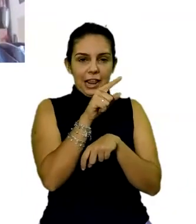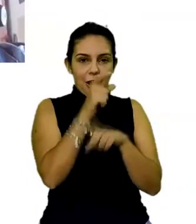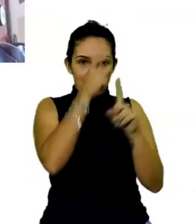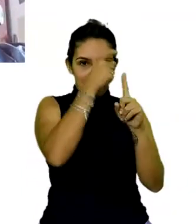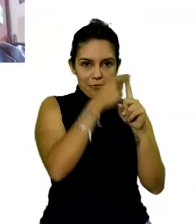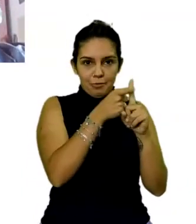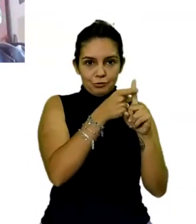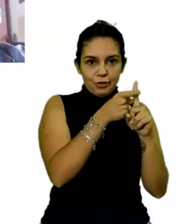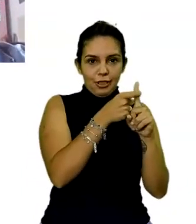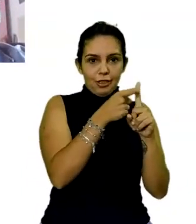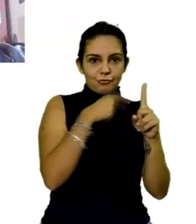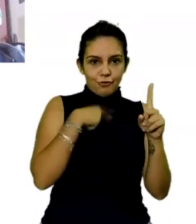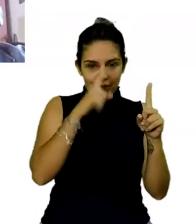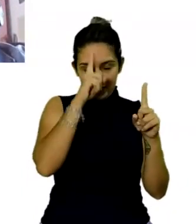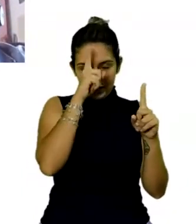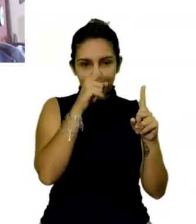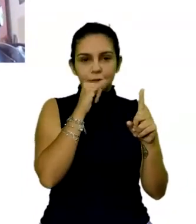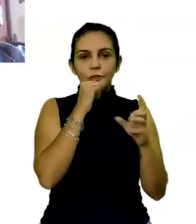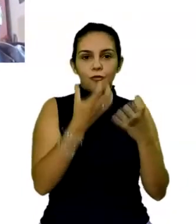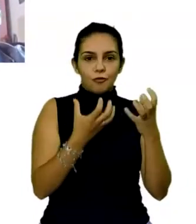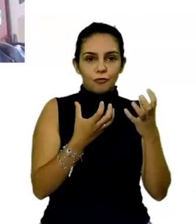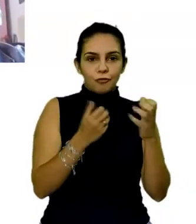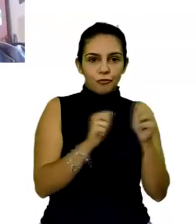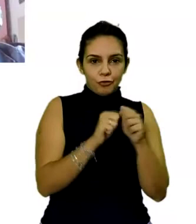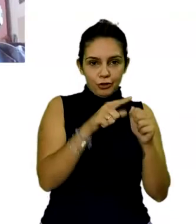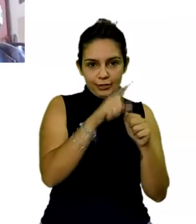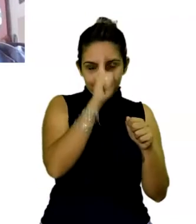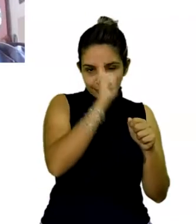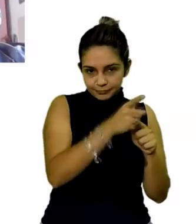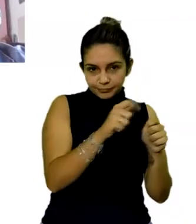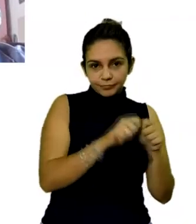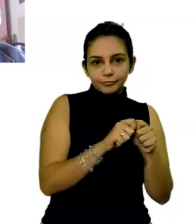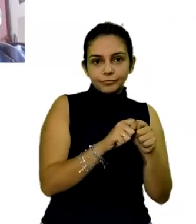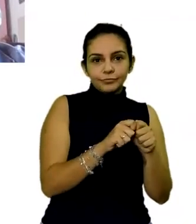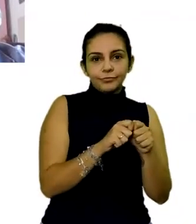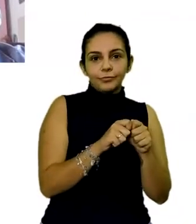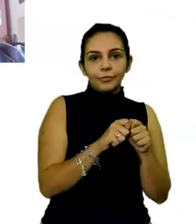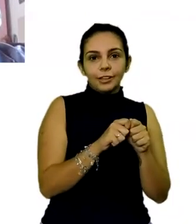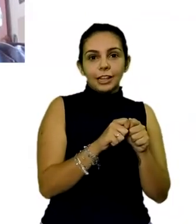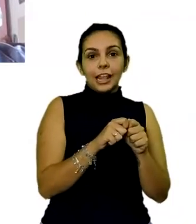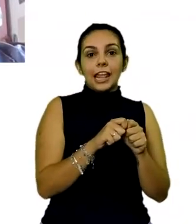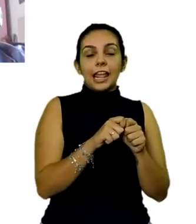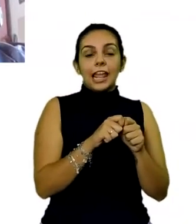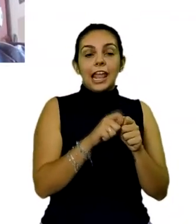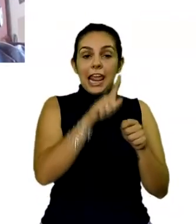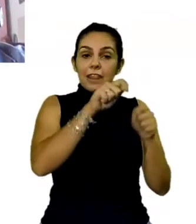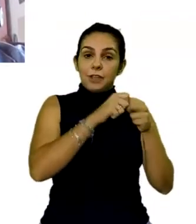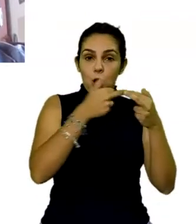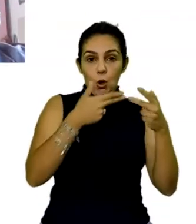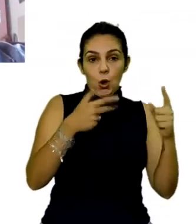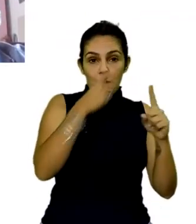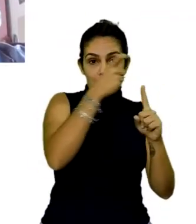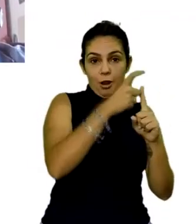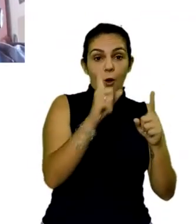o pingo de fogo fazer uma determinada coisa que não faz parte da personalidade dele,